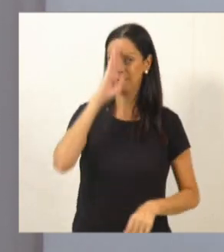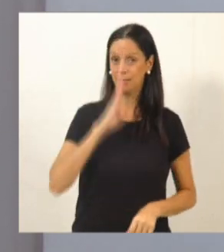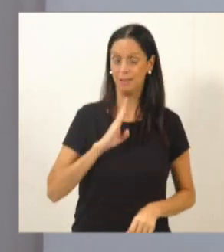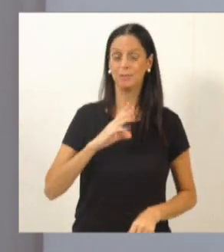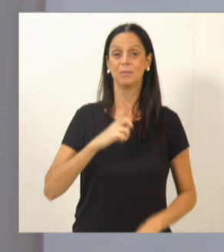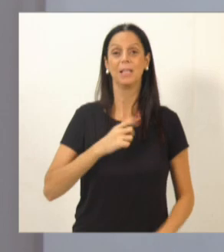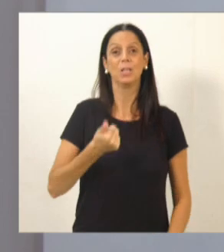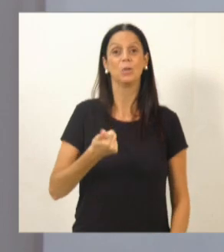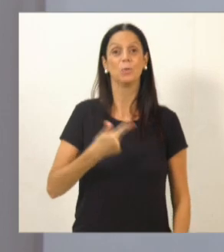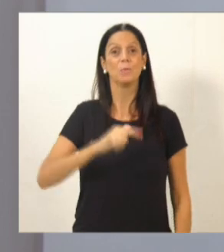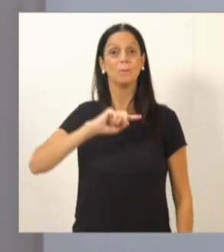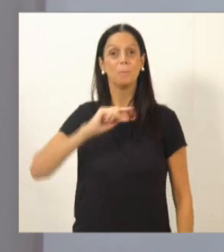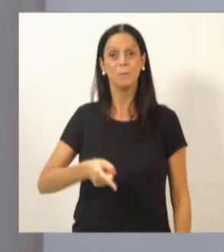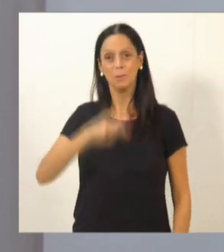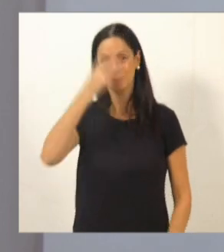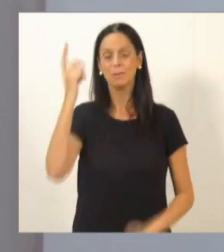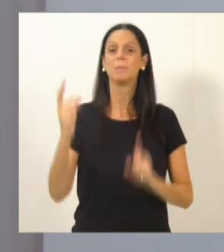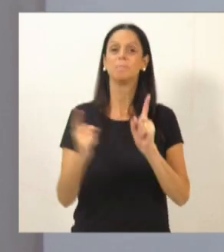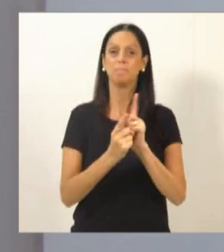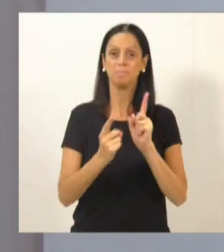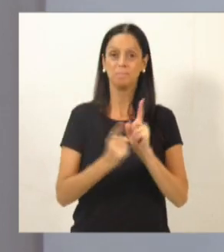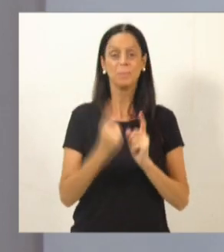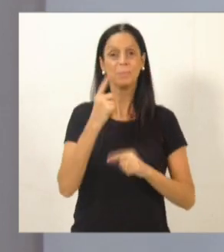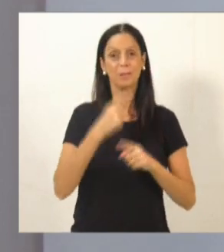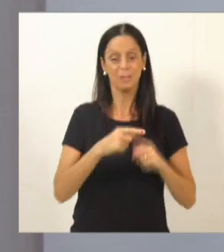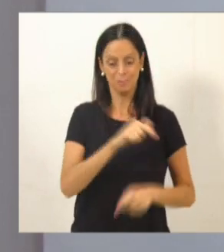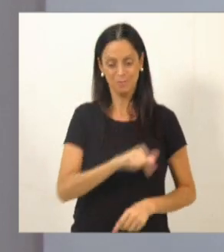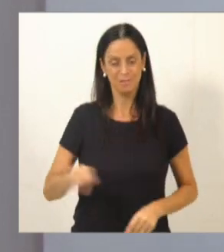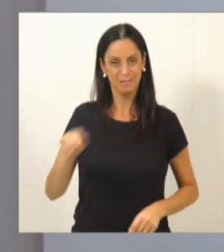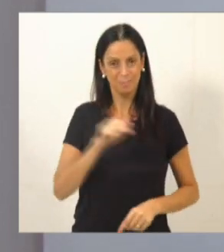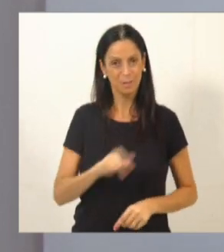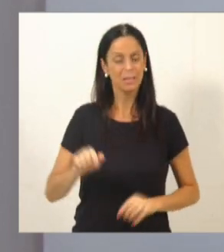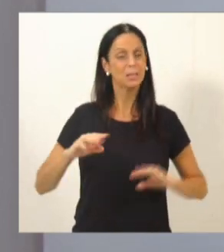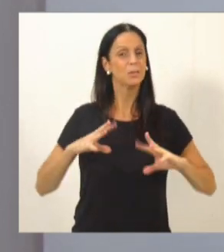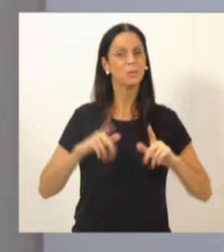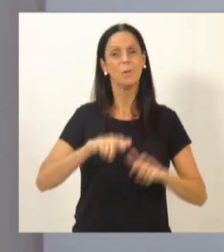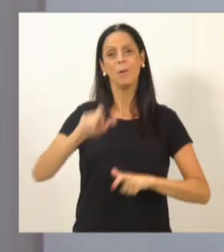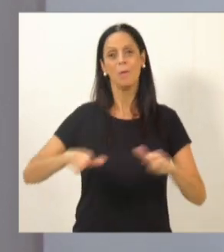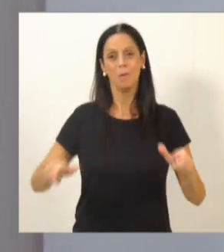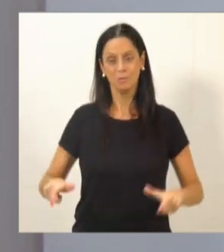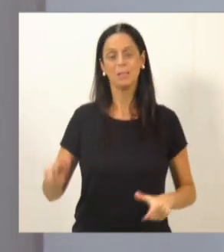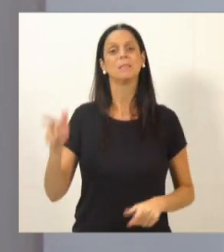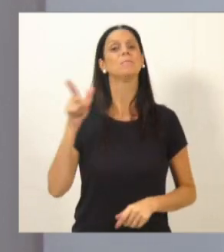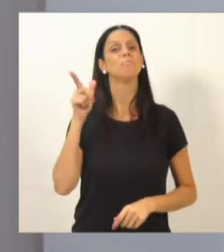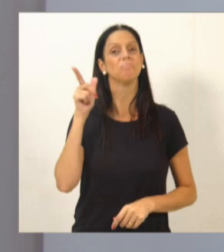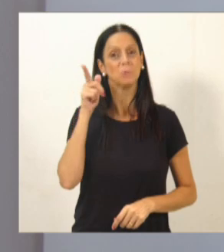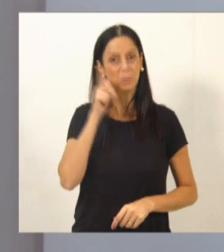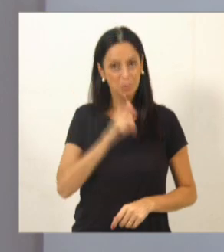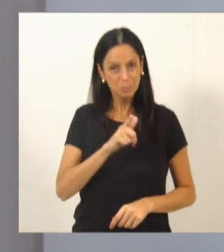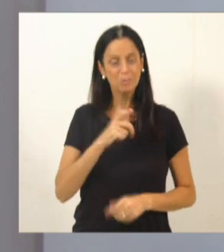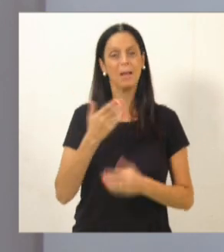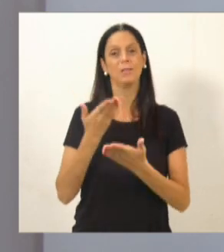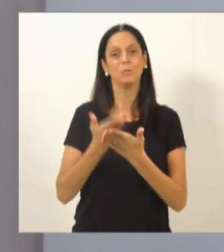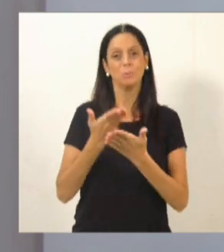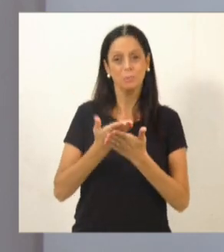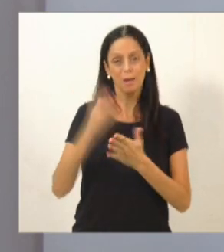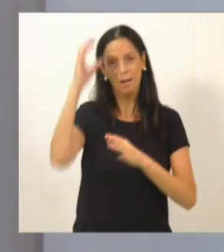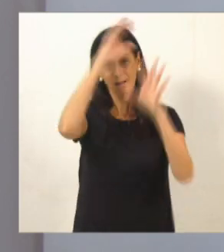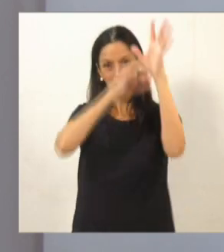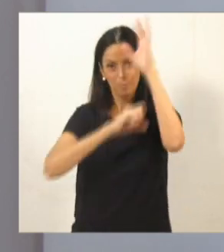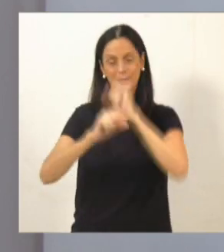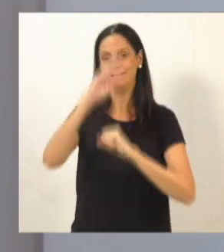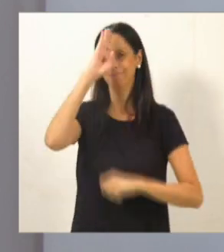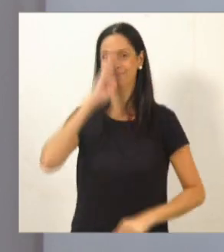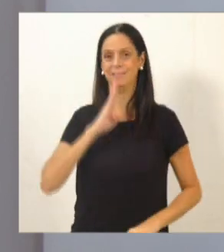sendo atendidas semanalmente, todas elas recebem isso gratuitamente. É uma satisfação,